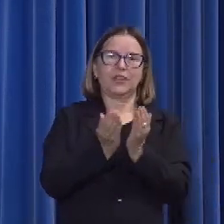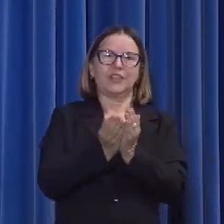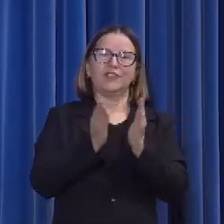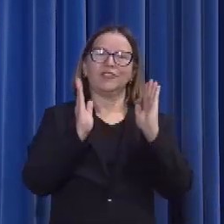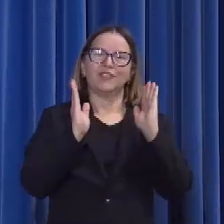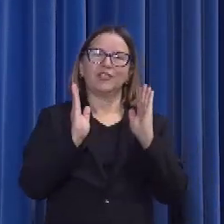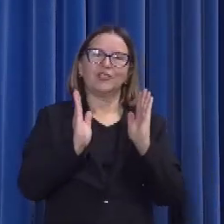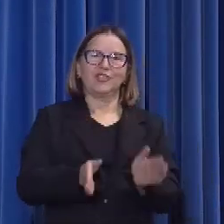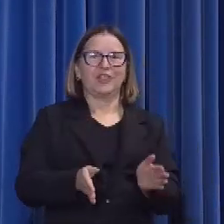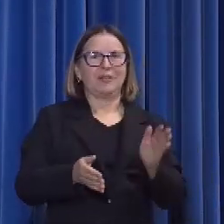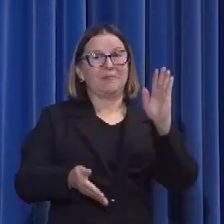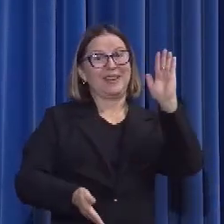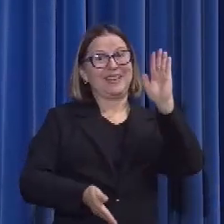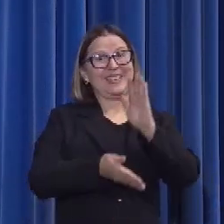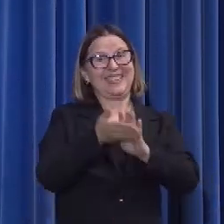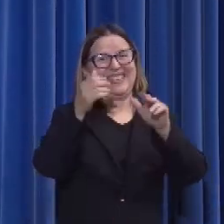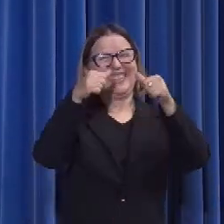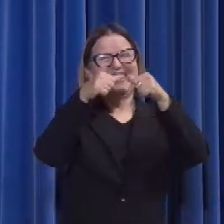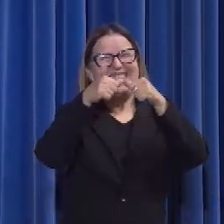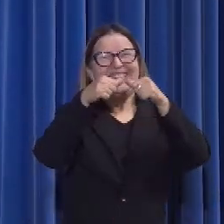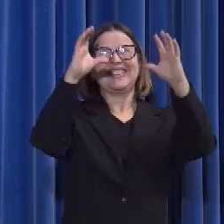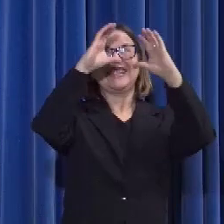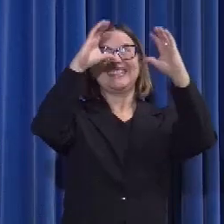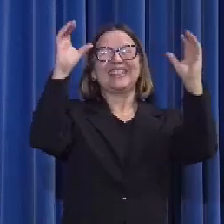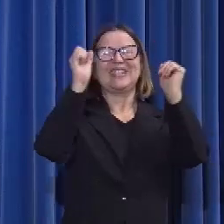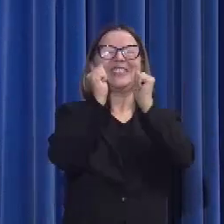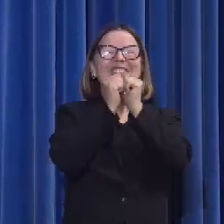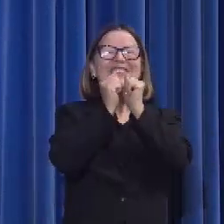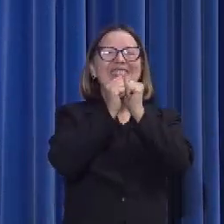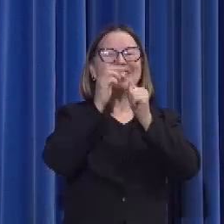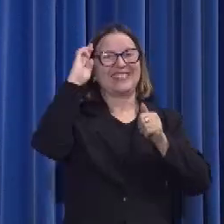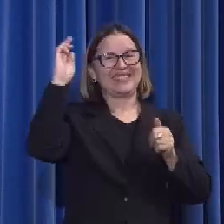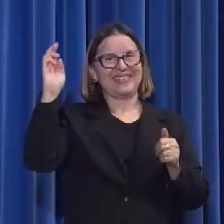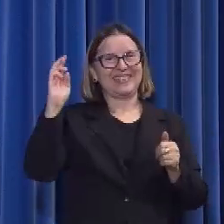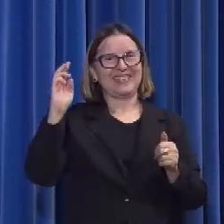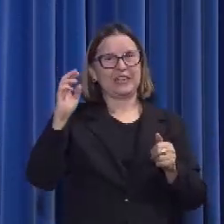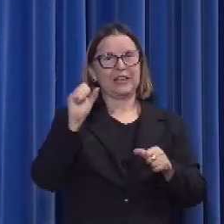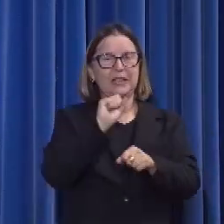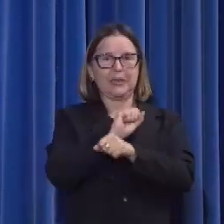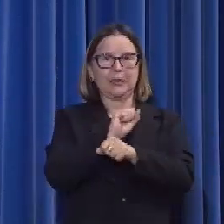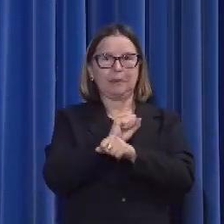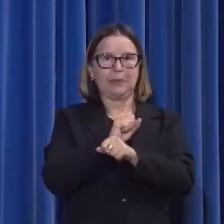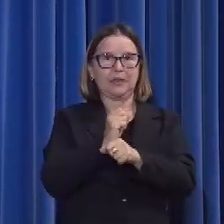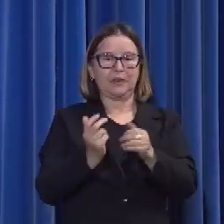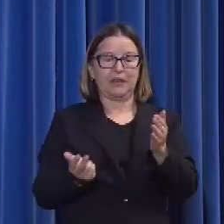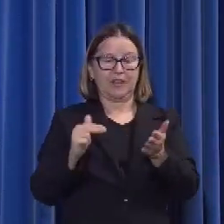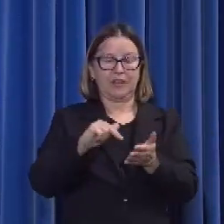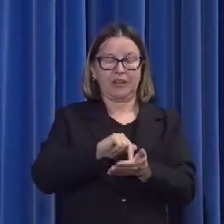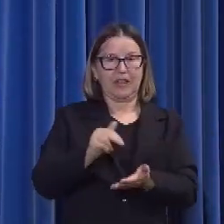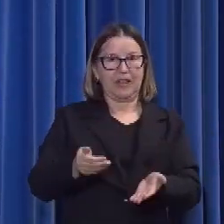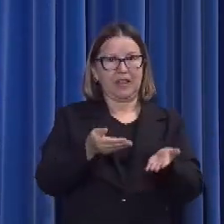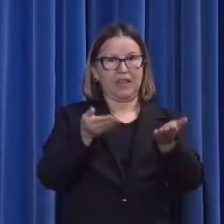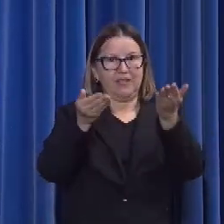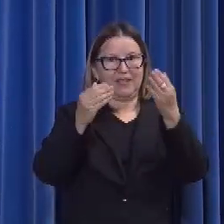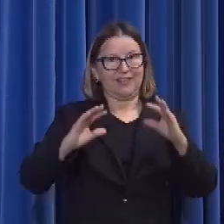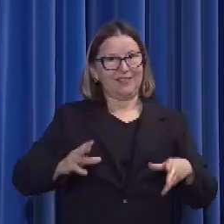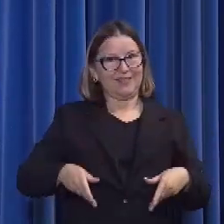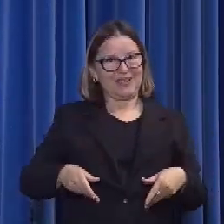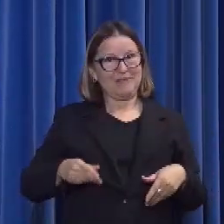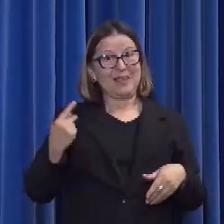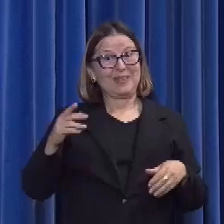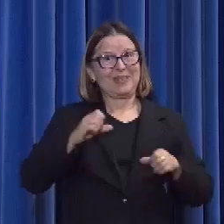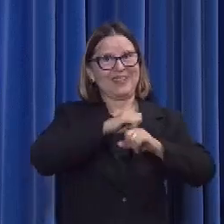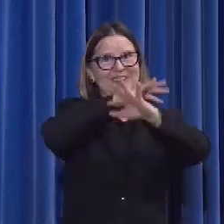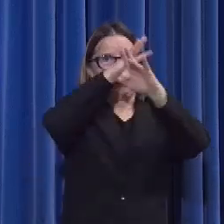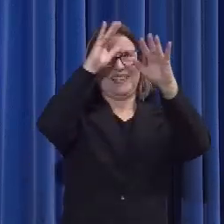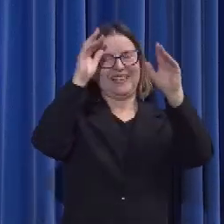e estão no paraíso, com o Senhor, aguardando a ressurreição dos seus corpos e a sua glorificação final. Lembra